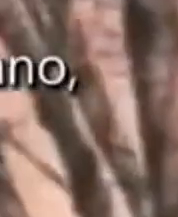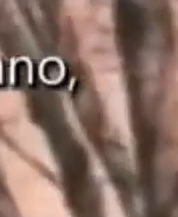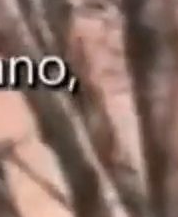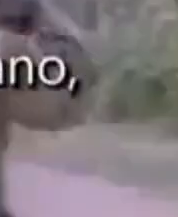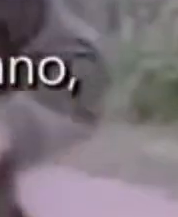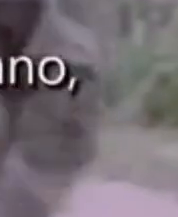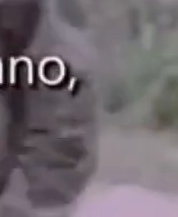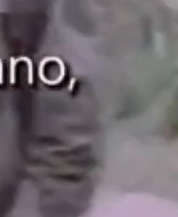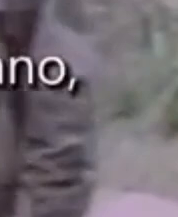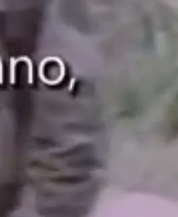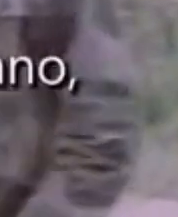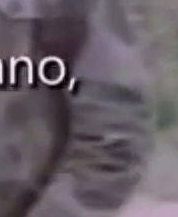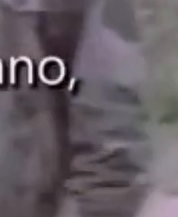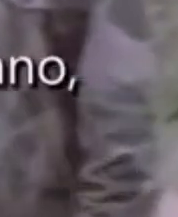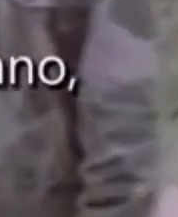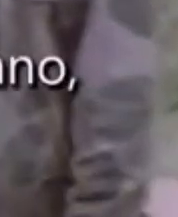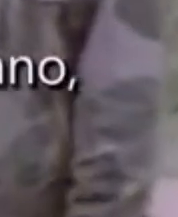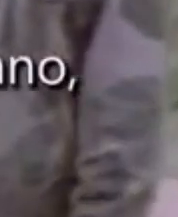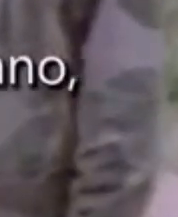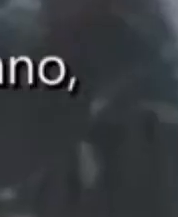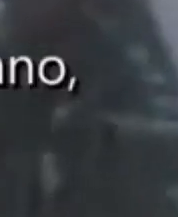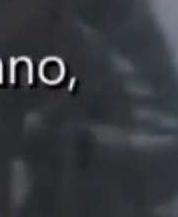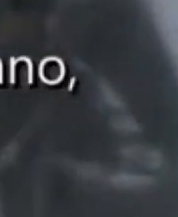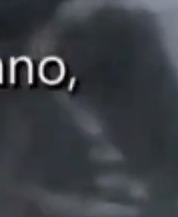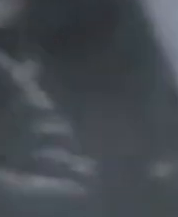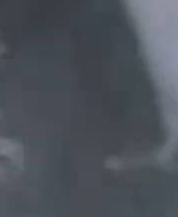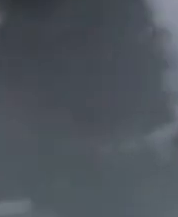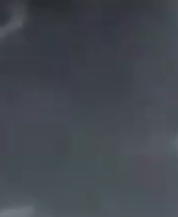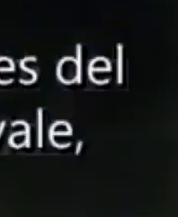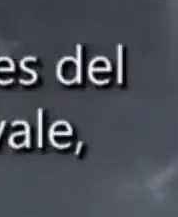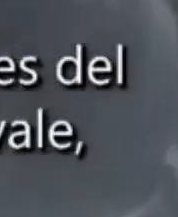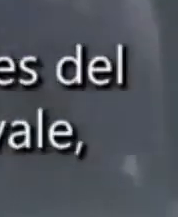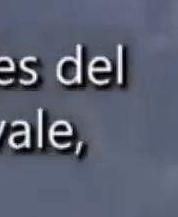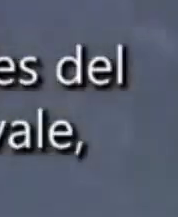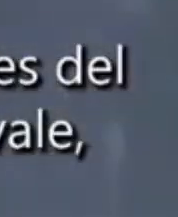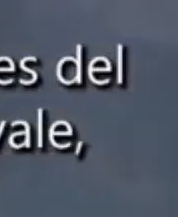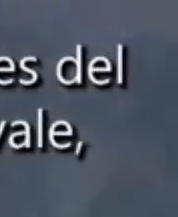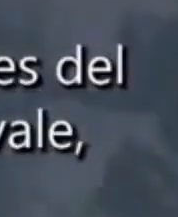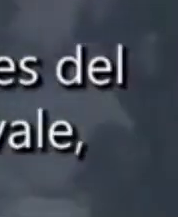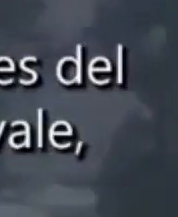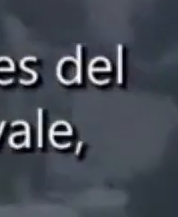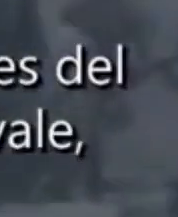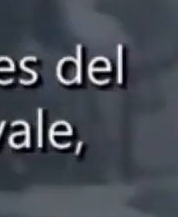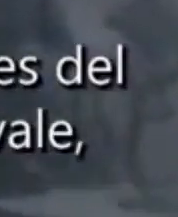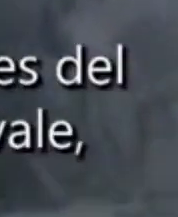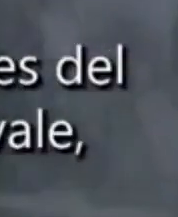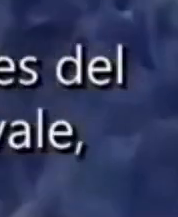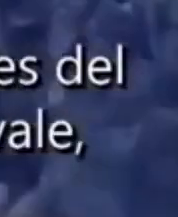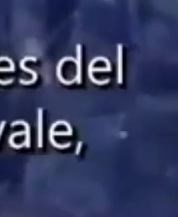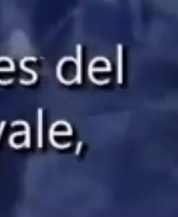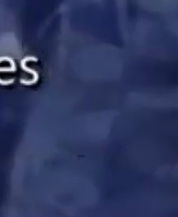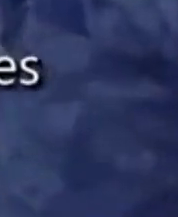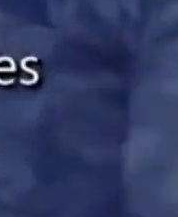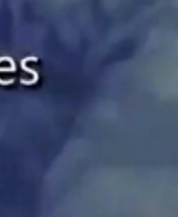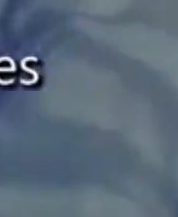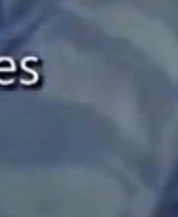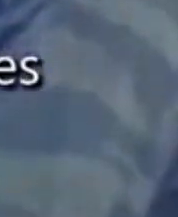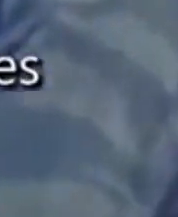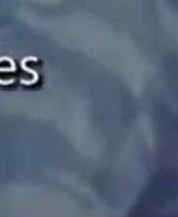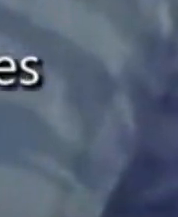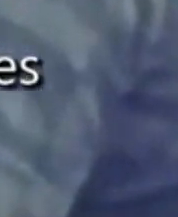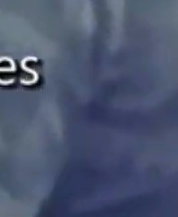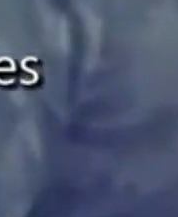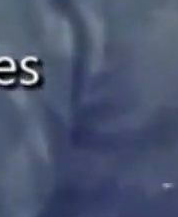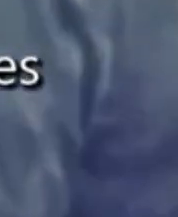um agrupamento, um grupo tático cubano, 71 grupo tático cubano, que chegou nas proximidades do Huitó Cuanavale e nos